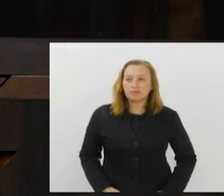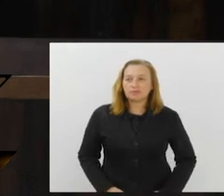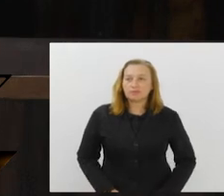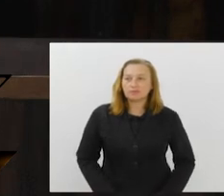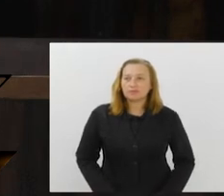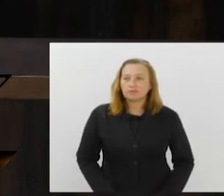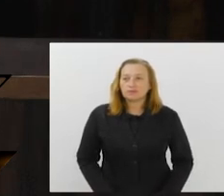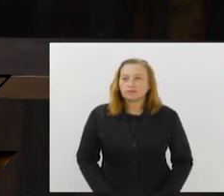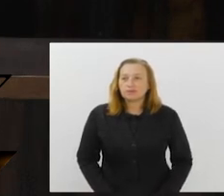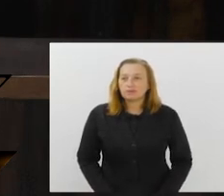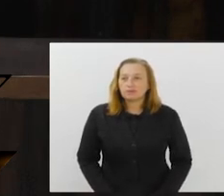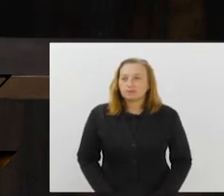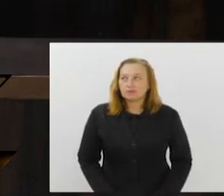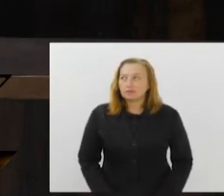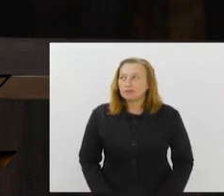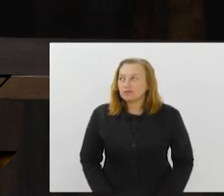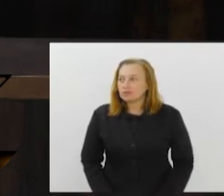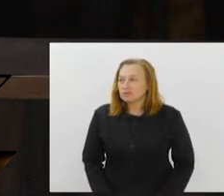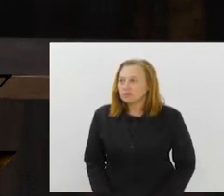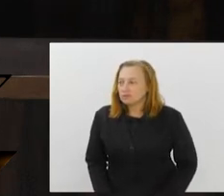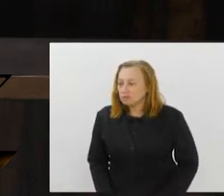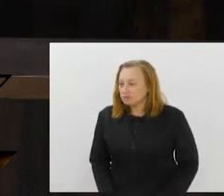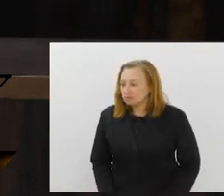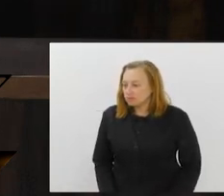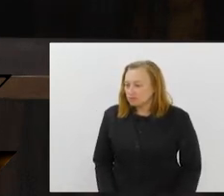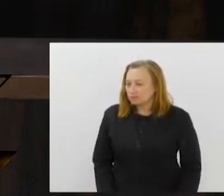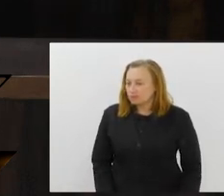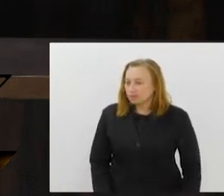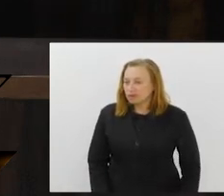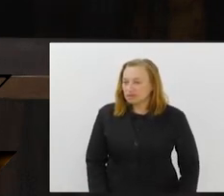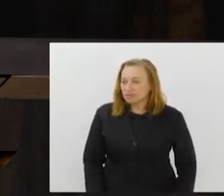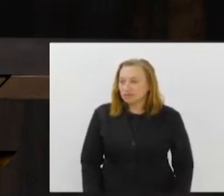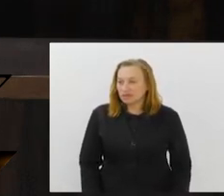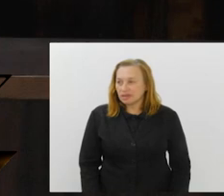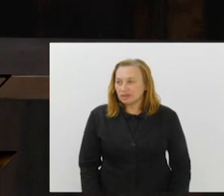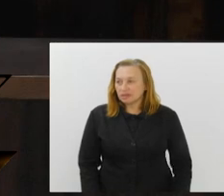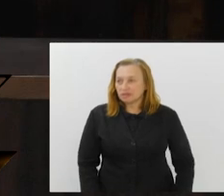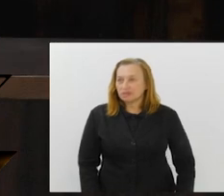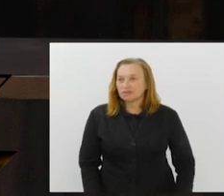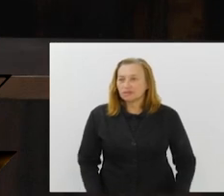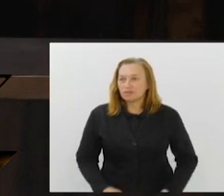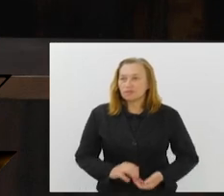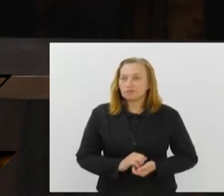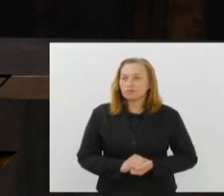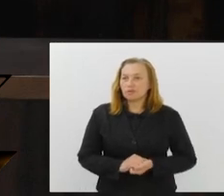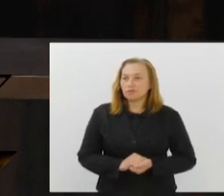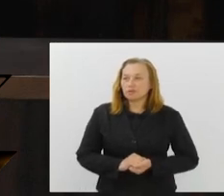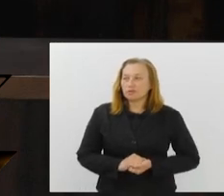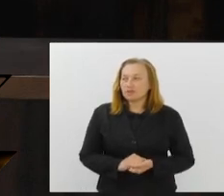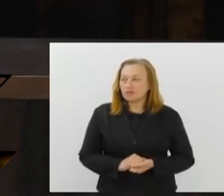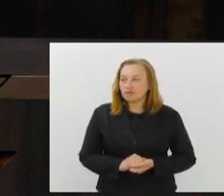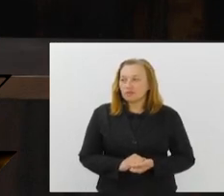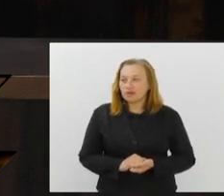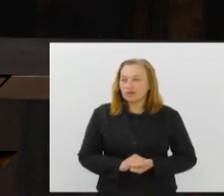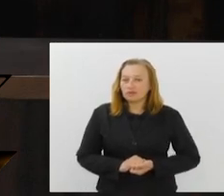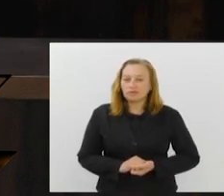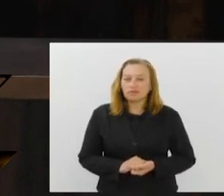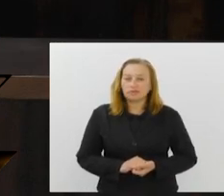de uma dignidade também de uma coragem muito eh expressiva e relevante